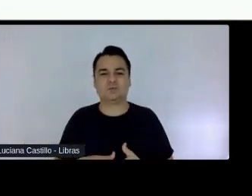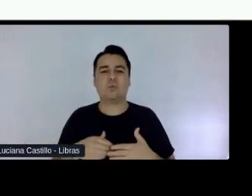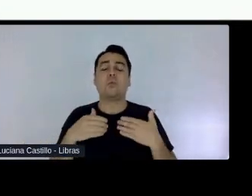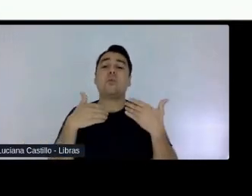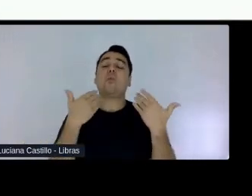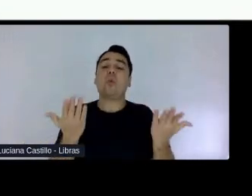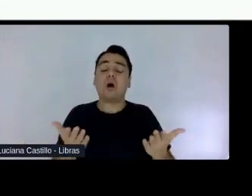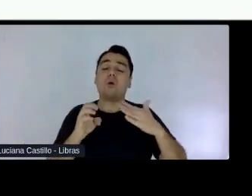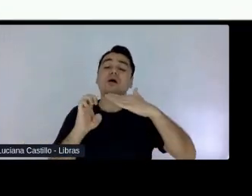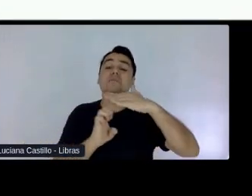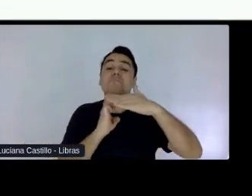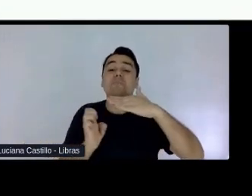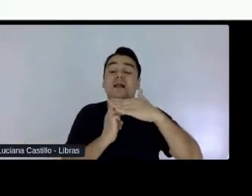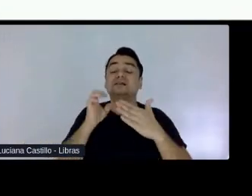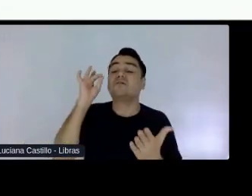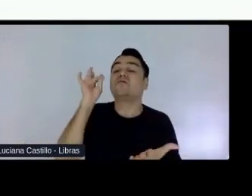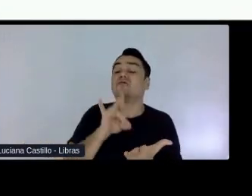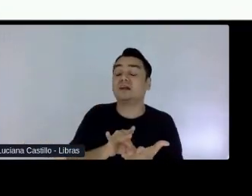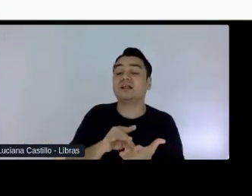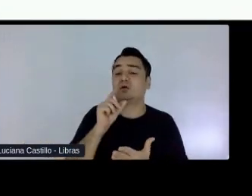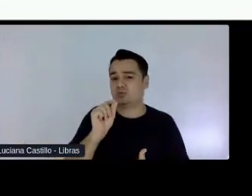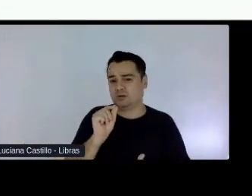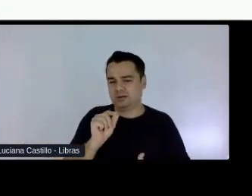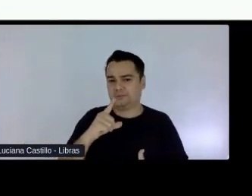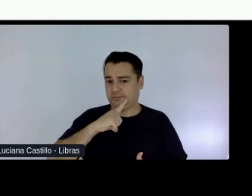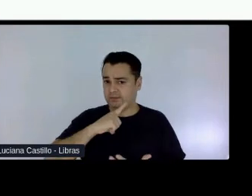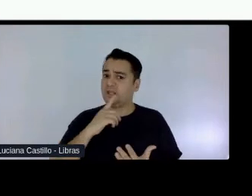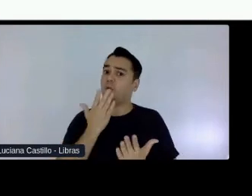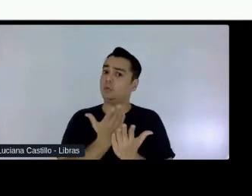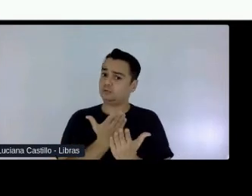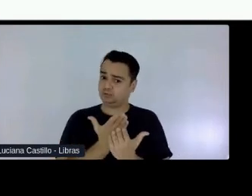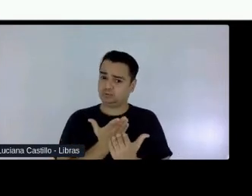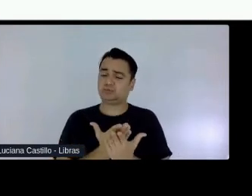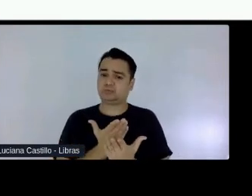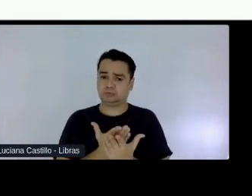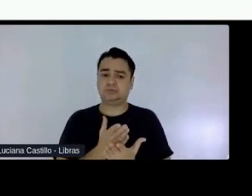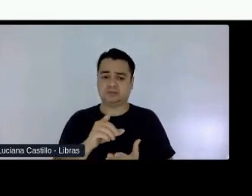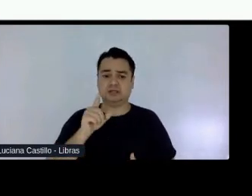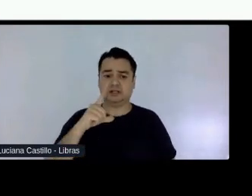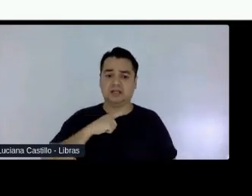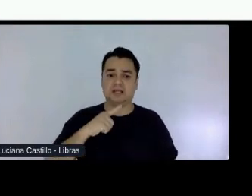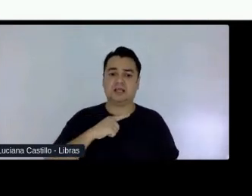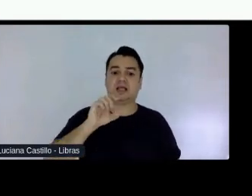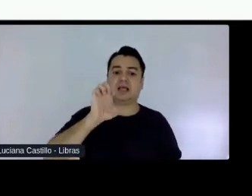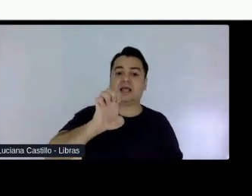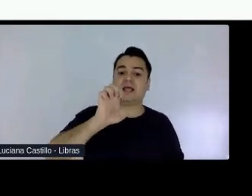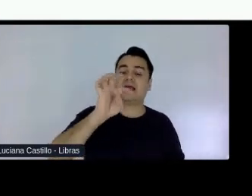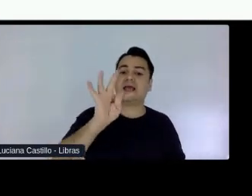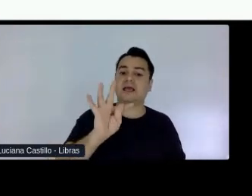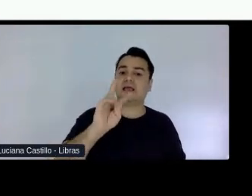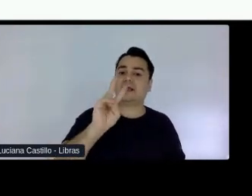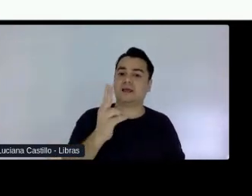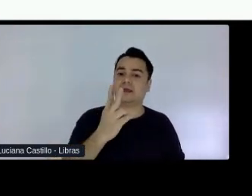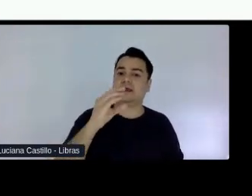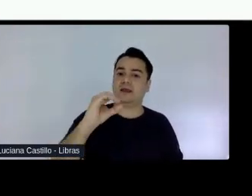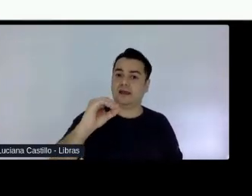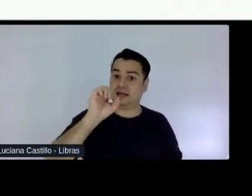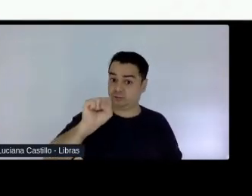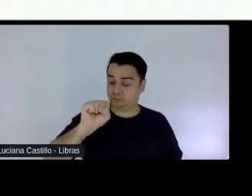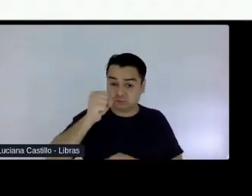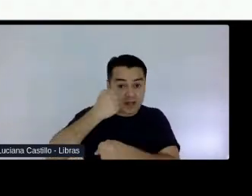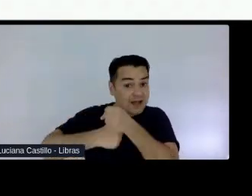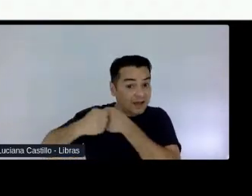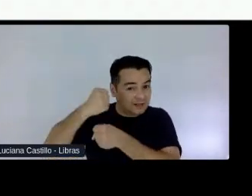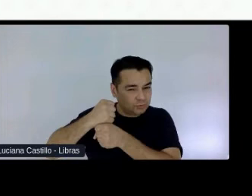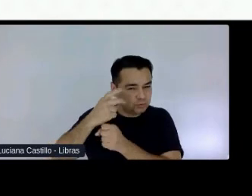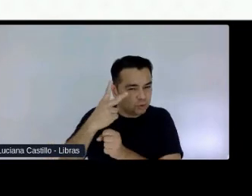realidade corporativa, né? Então, eu trago aqui um estudo, né, que foi feito pelo Instituto Ethos em 2016, e aqui é um estudo